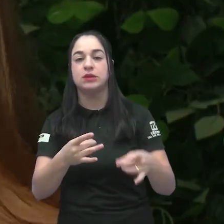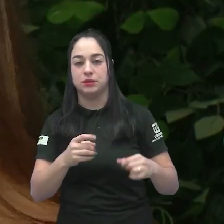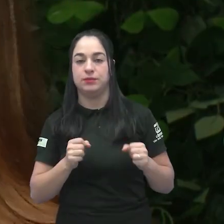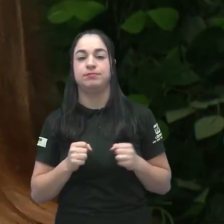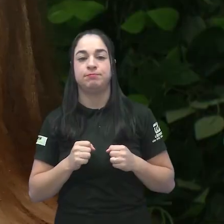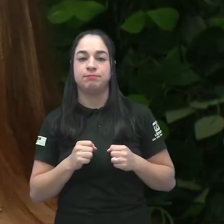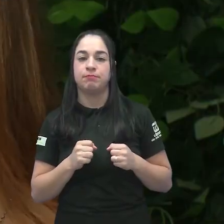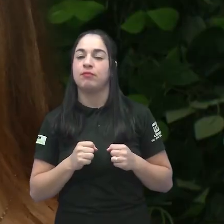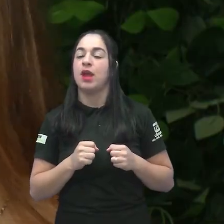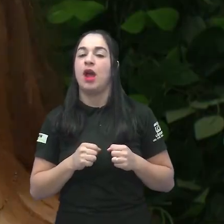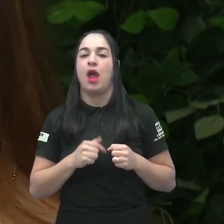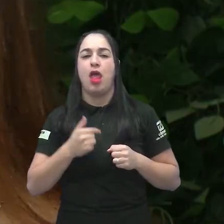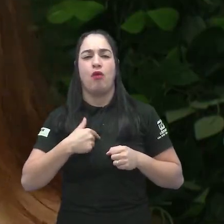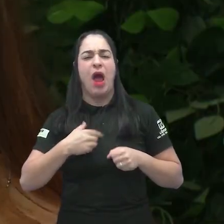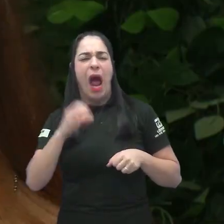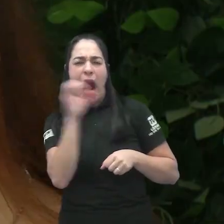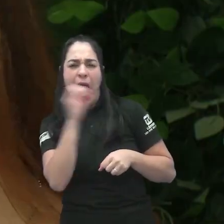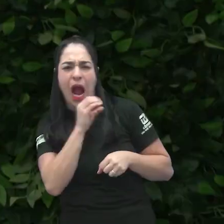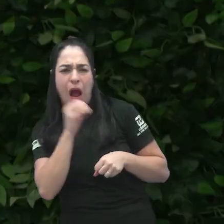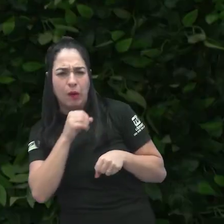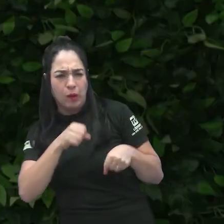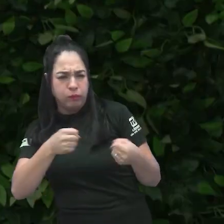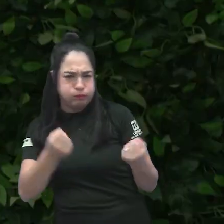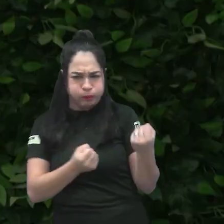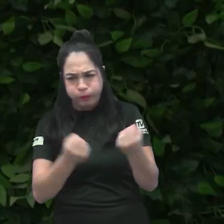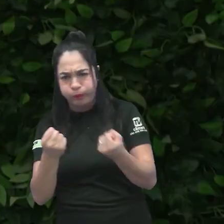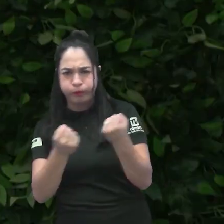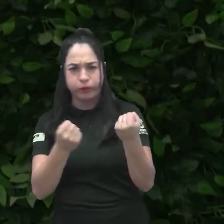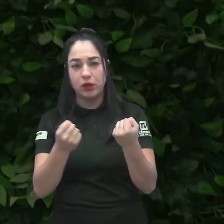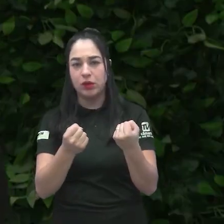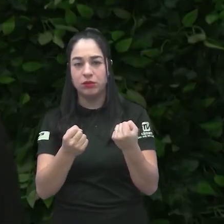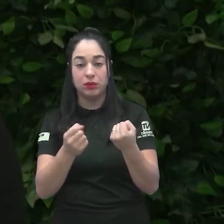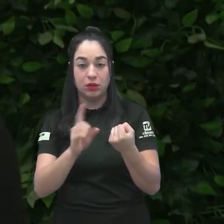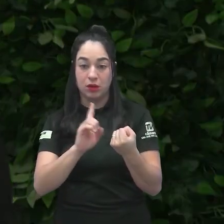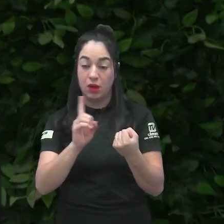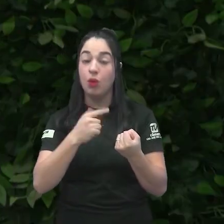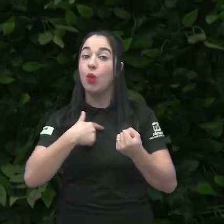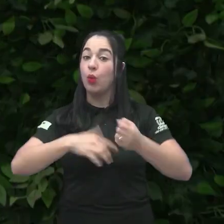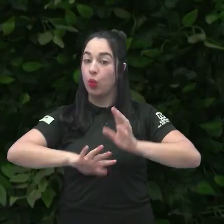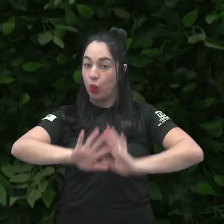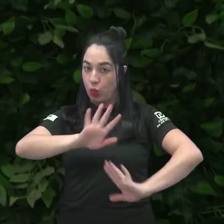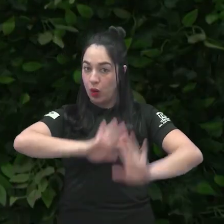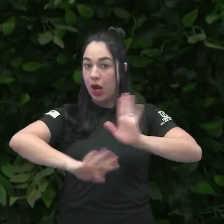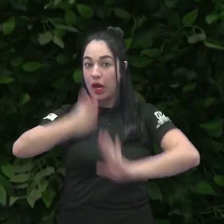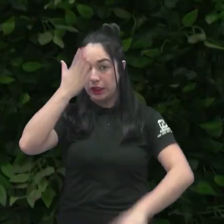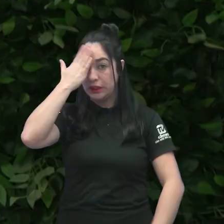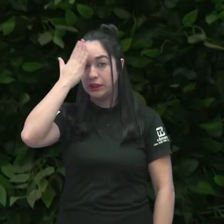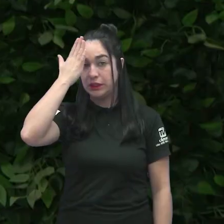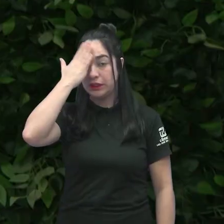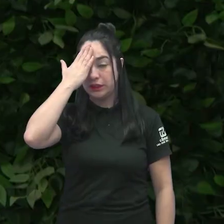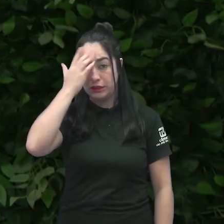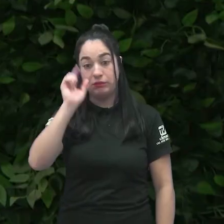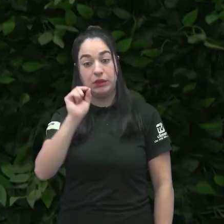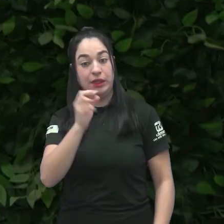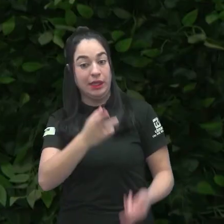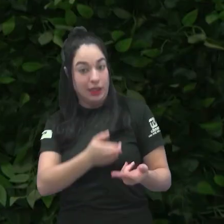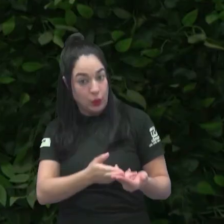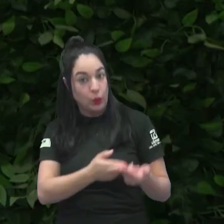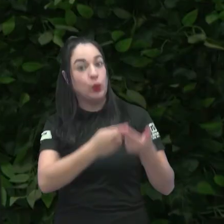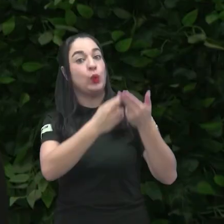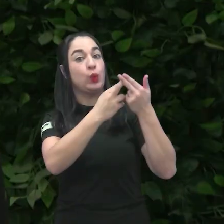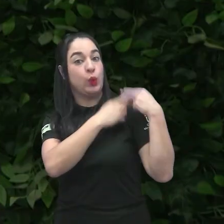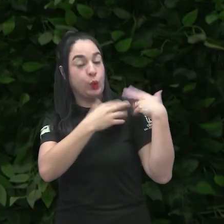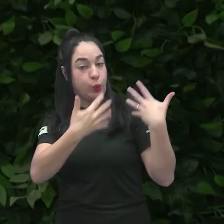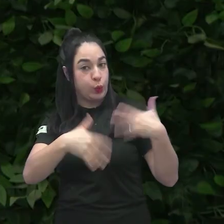atenção ao circular pela cidade. Sou uma pessoa que não vai dirigir tão rápido, de forma inconsequente, porque eu sei